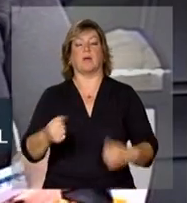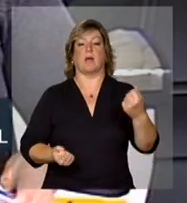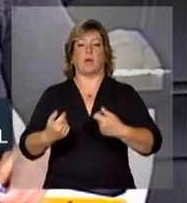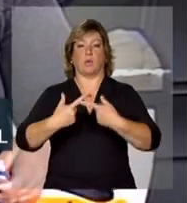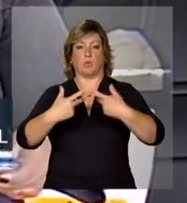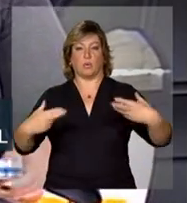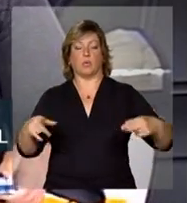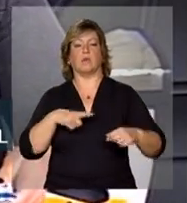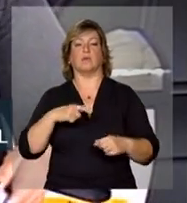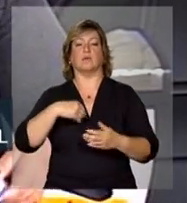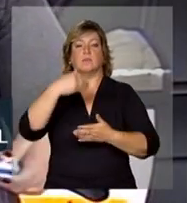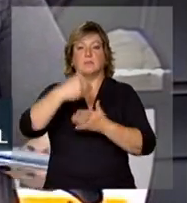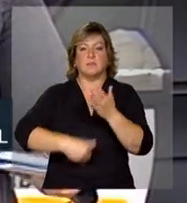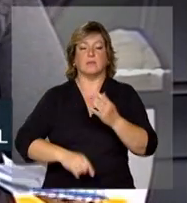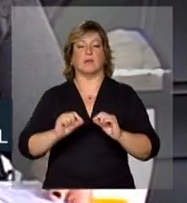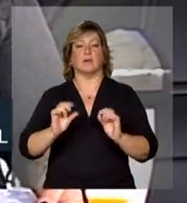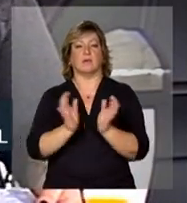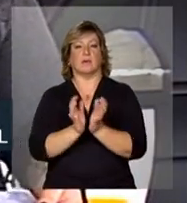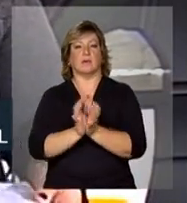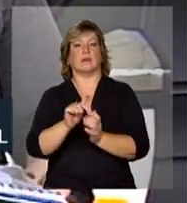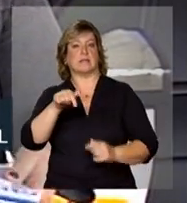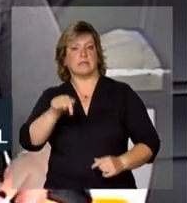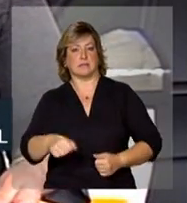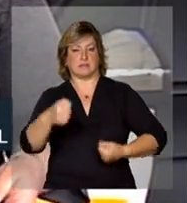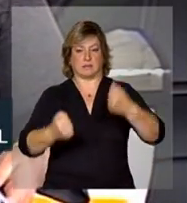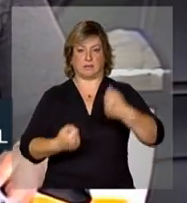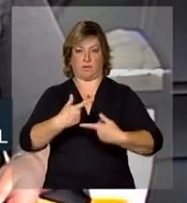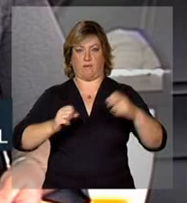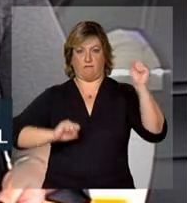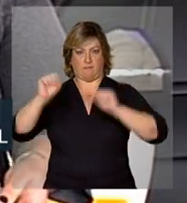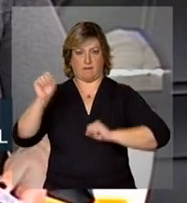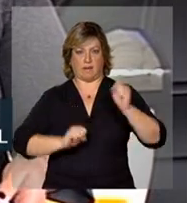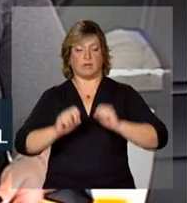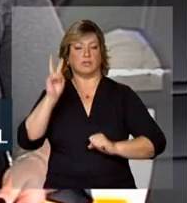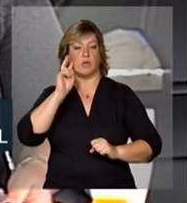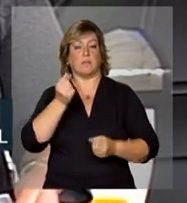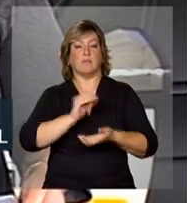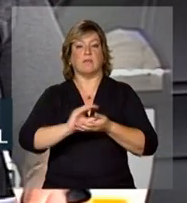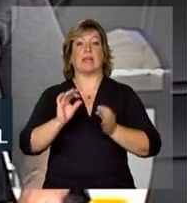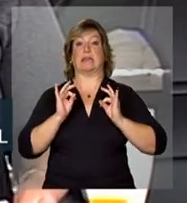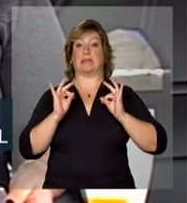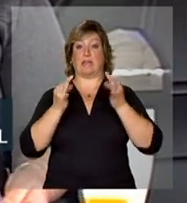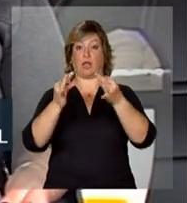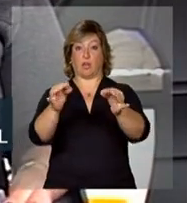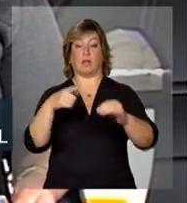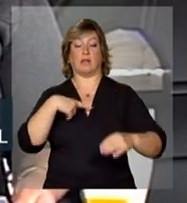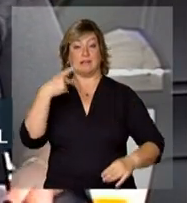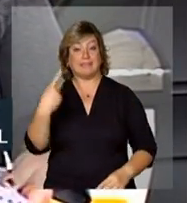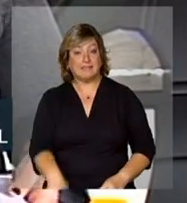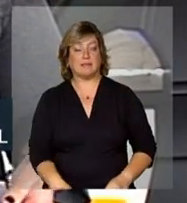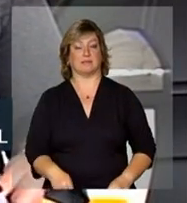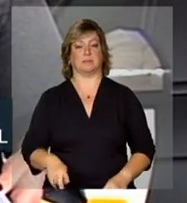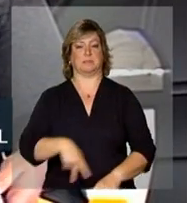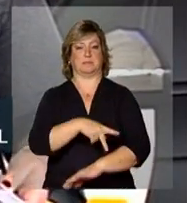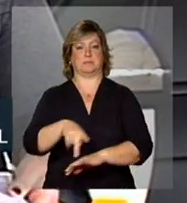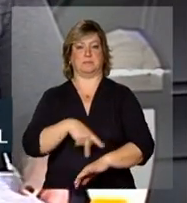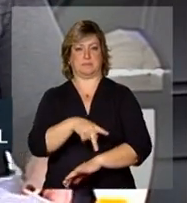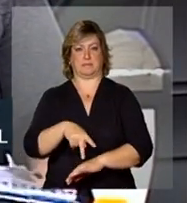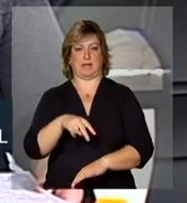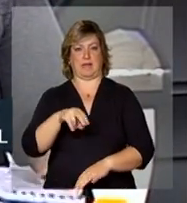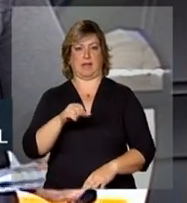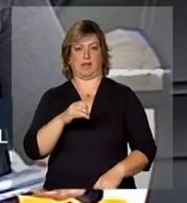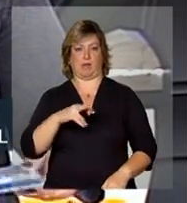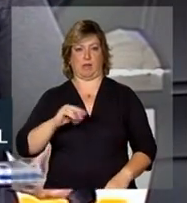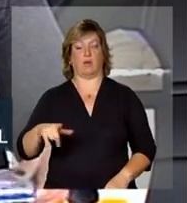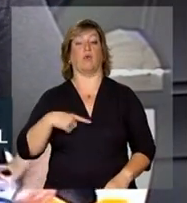prevê desonerações para o setor automotivo, desde que se invista em tecnologia nacional. Com isso, o governo espera não